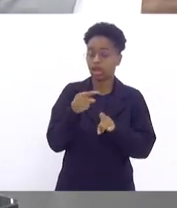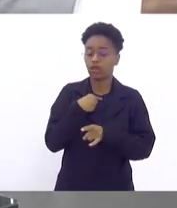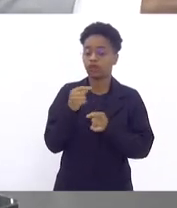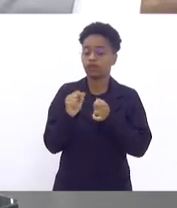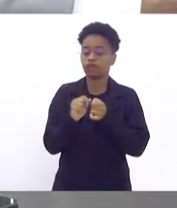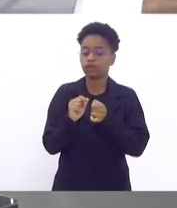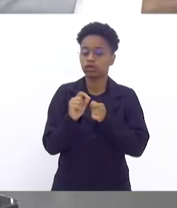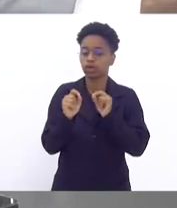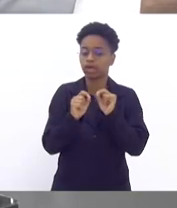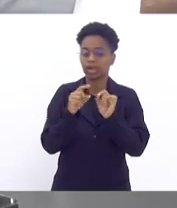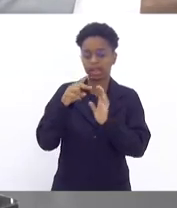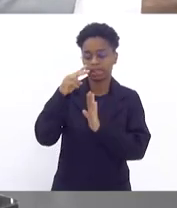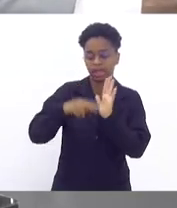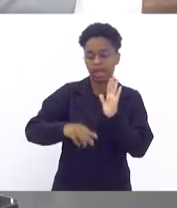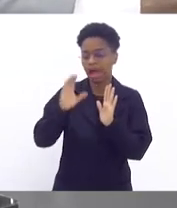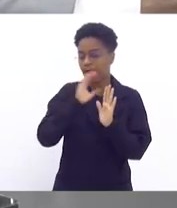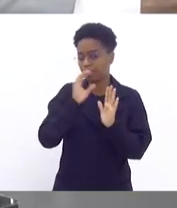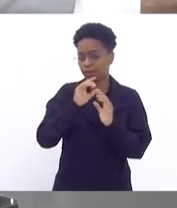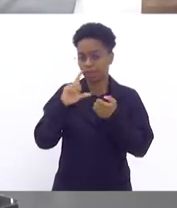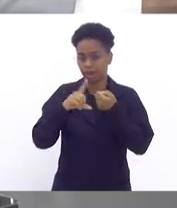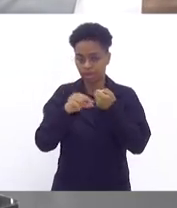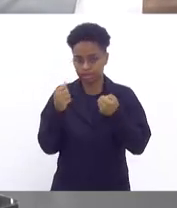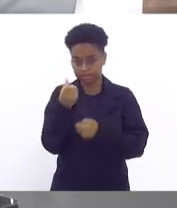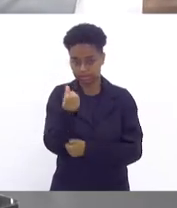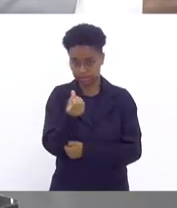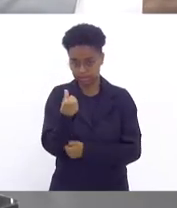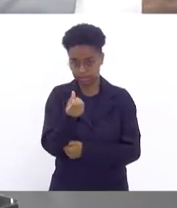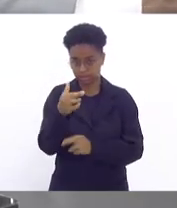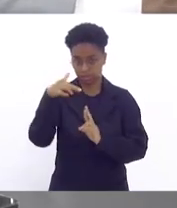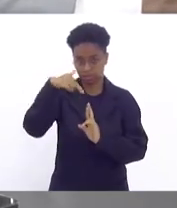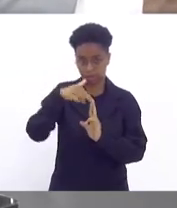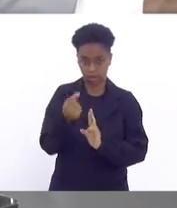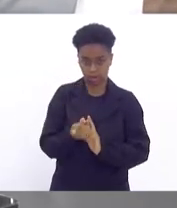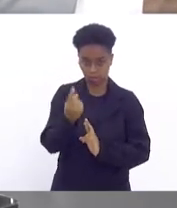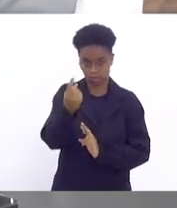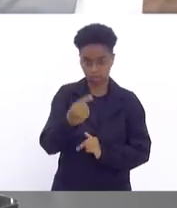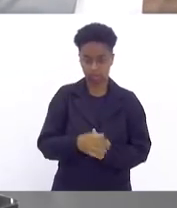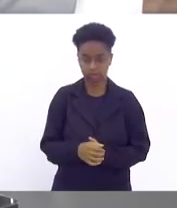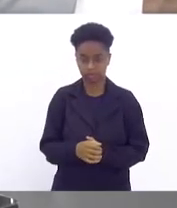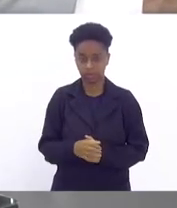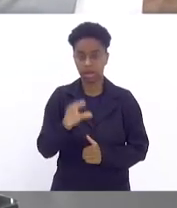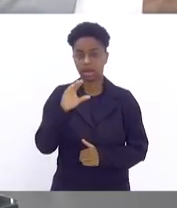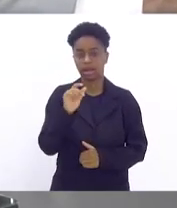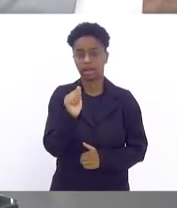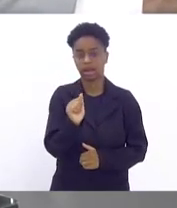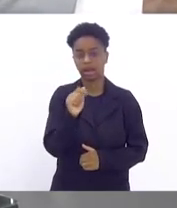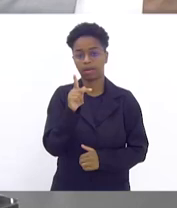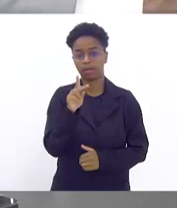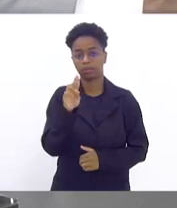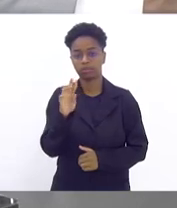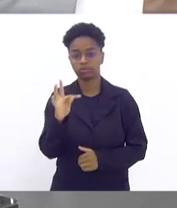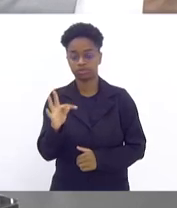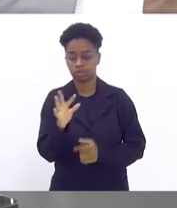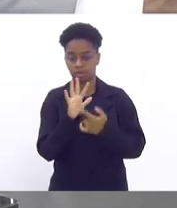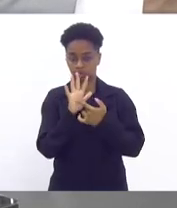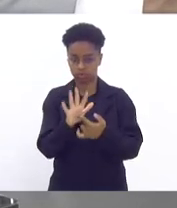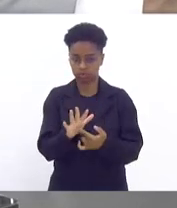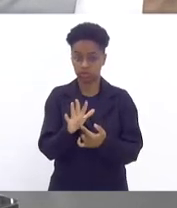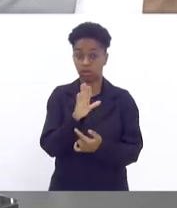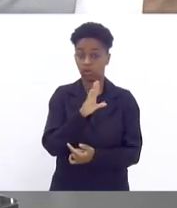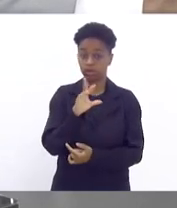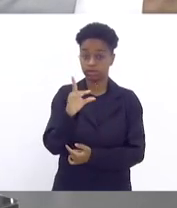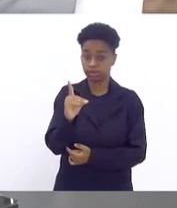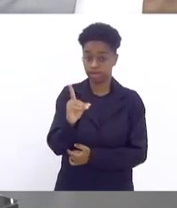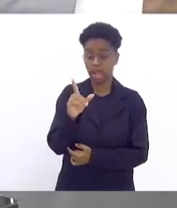leitura rápida do artigo 6º parágrafo único do artigo 6 do caput é o seguinte a coordenação da será